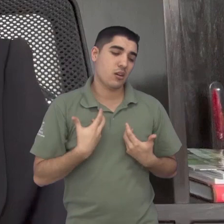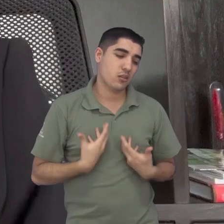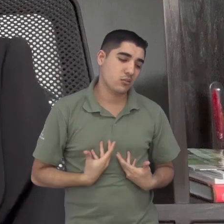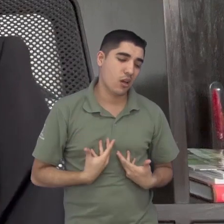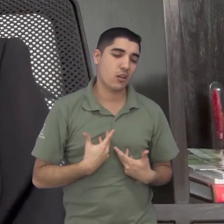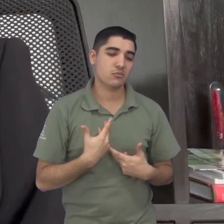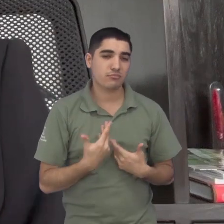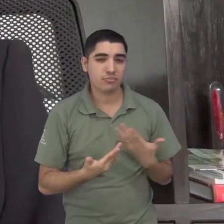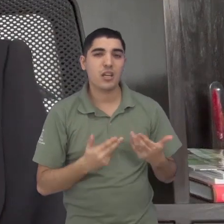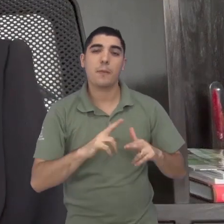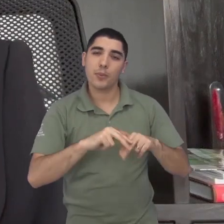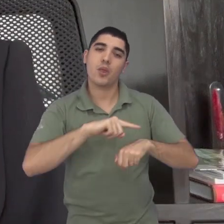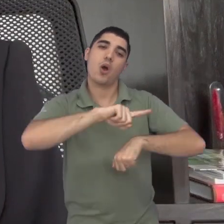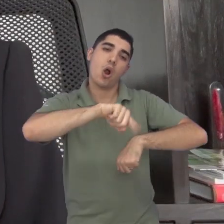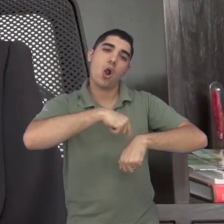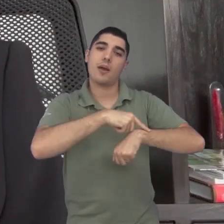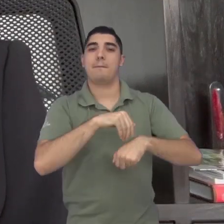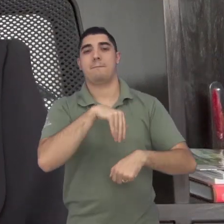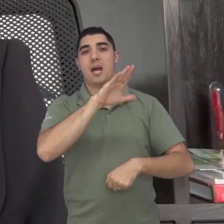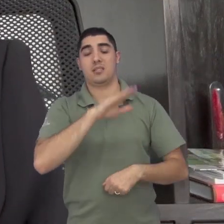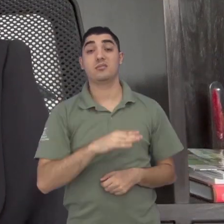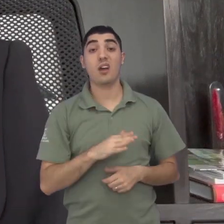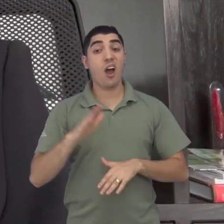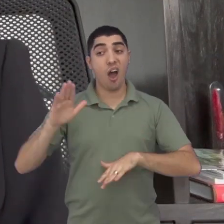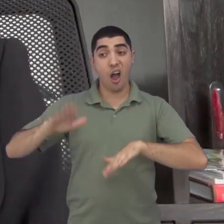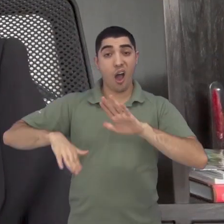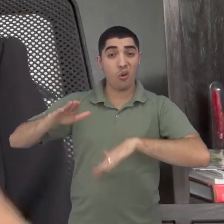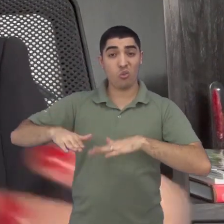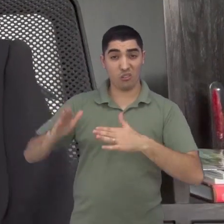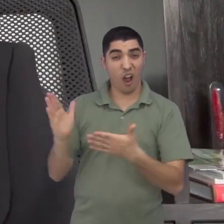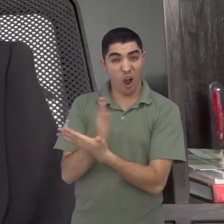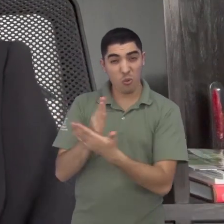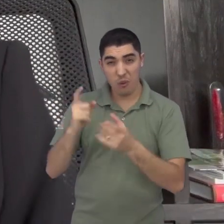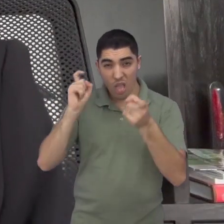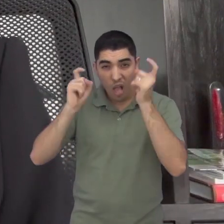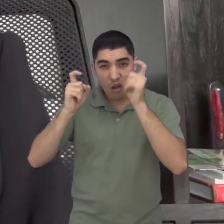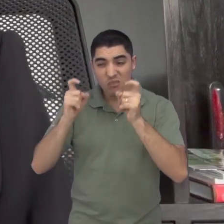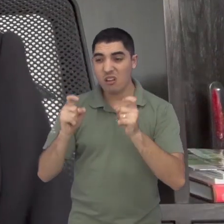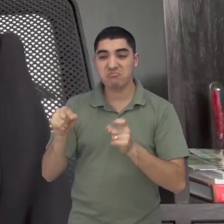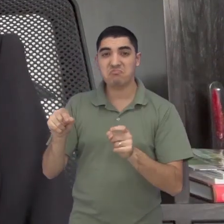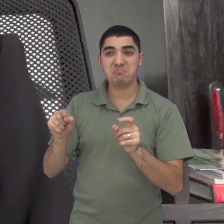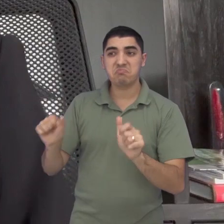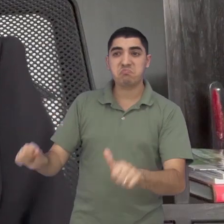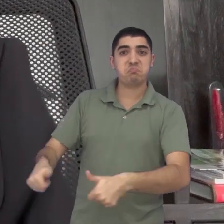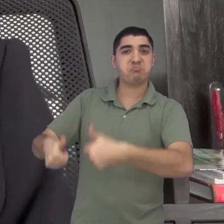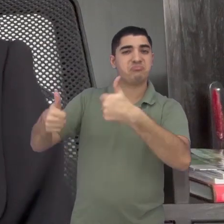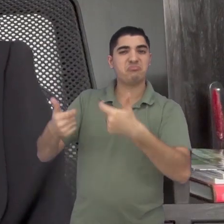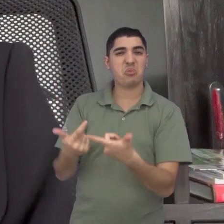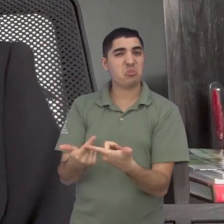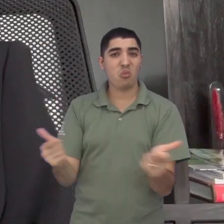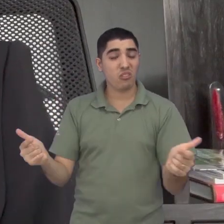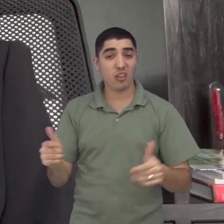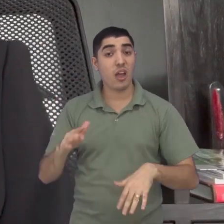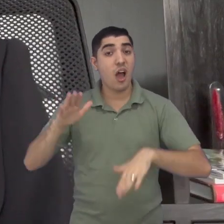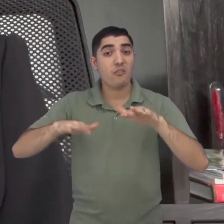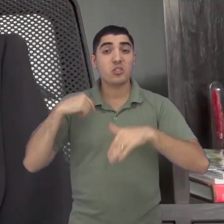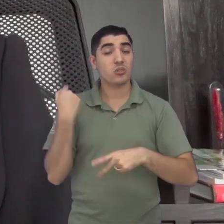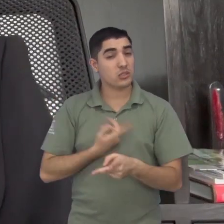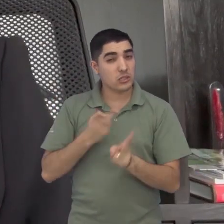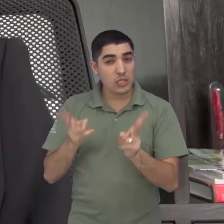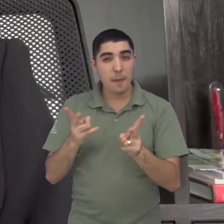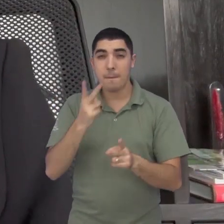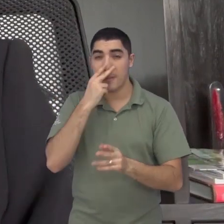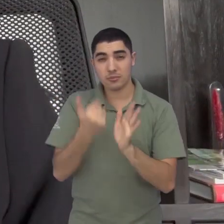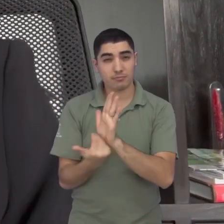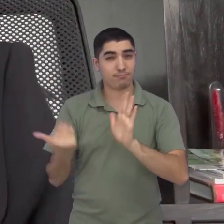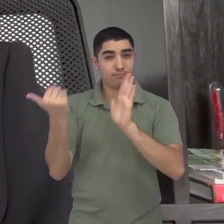Muitas reuniões e às vezes elas são improdutivas, ineficazes, ineficientes. A gente tem excesso de distração, a